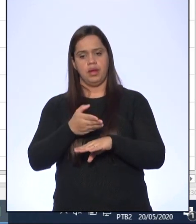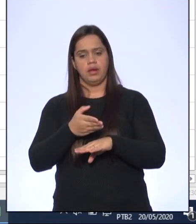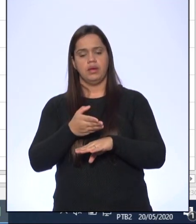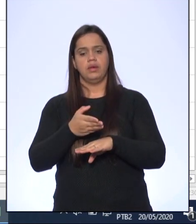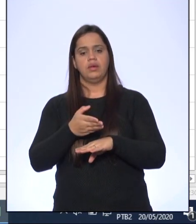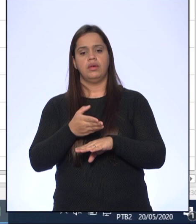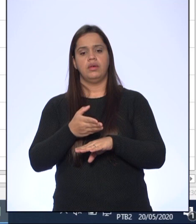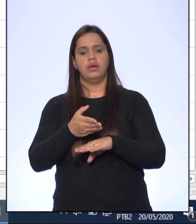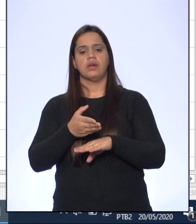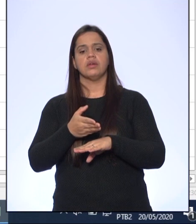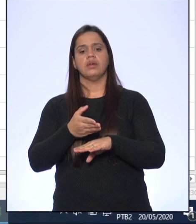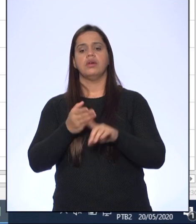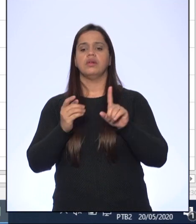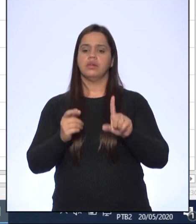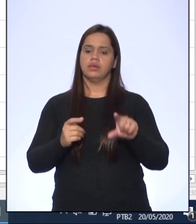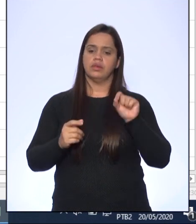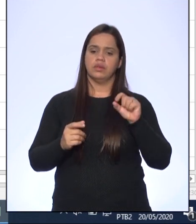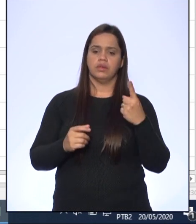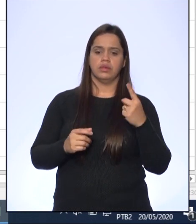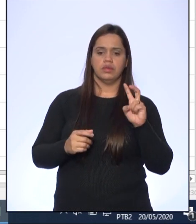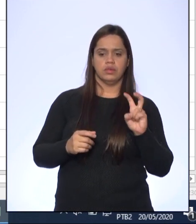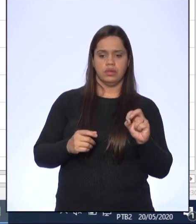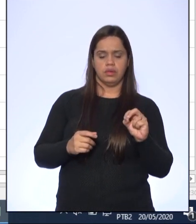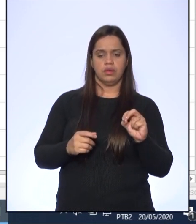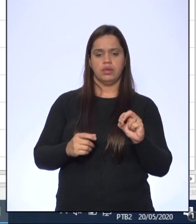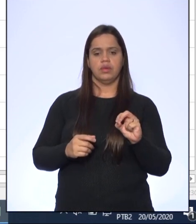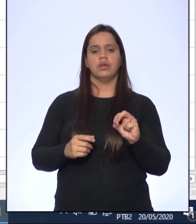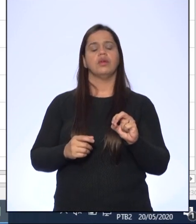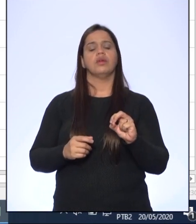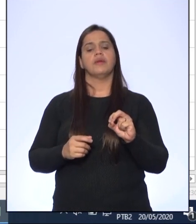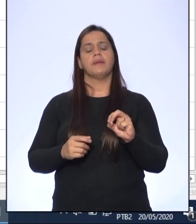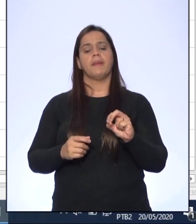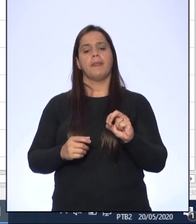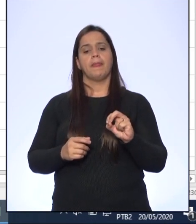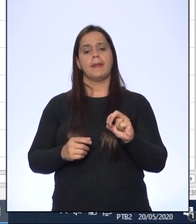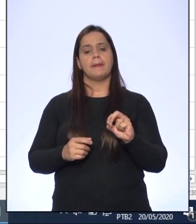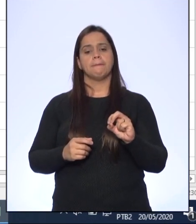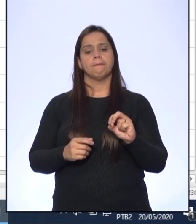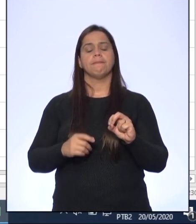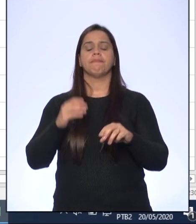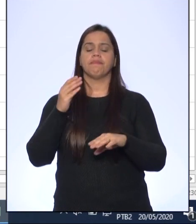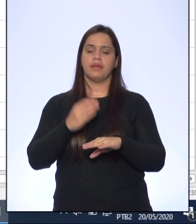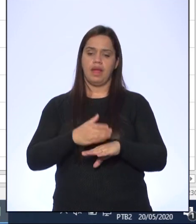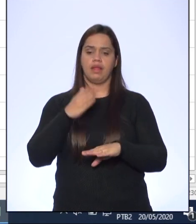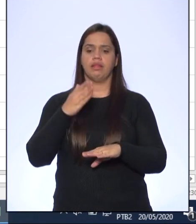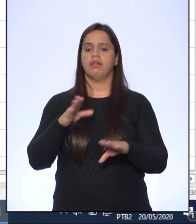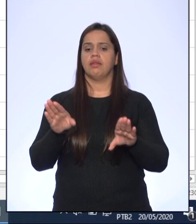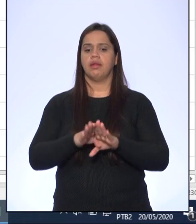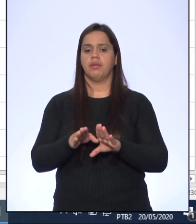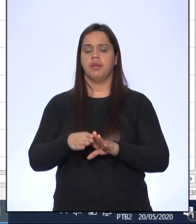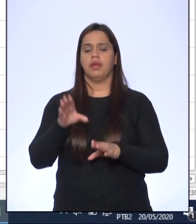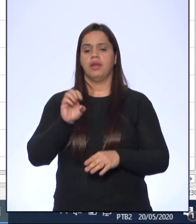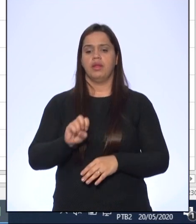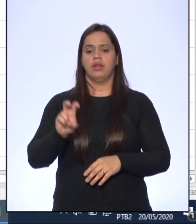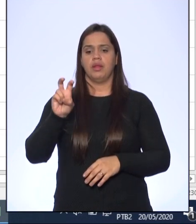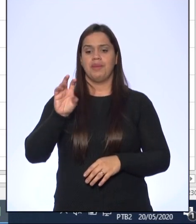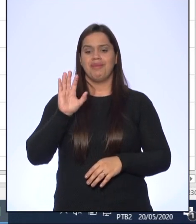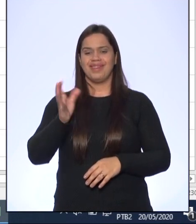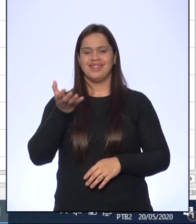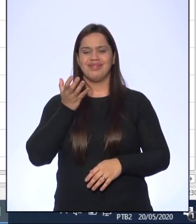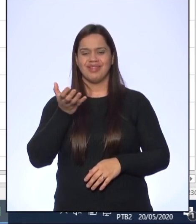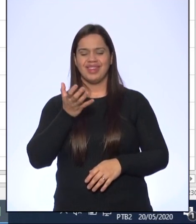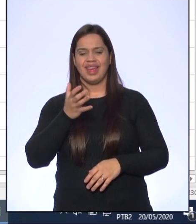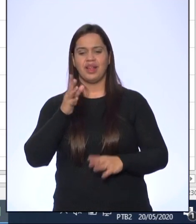divisão, seleciono 150. O B4 dividido pelo B5. Beleza. Só que eu queria em porcentagem,